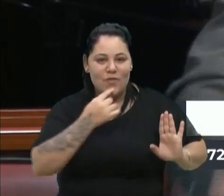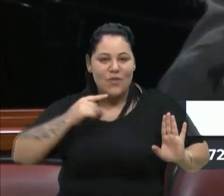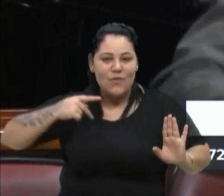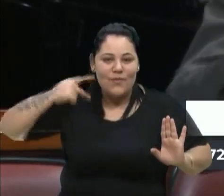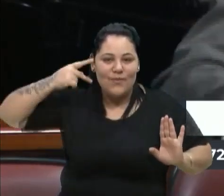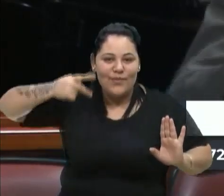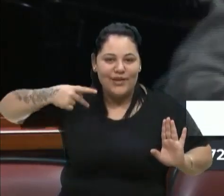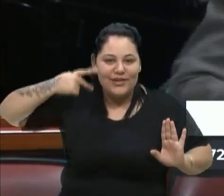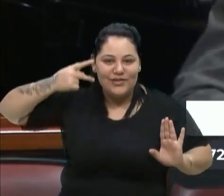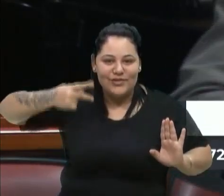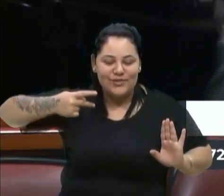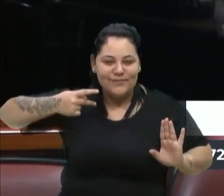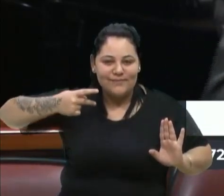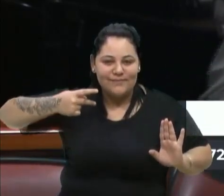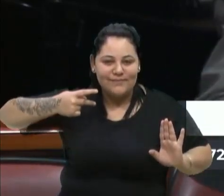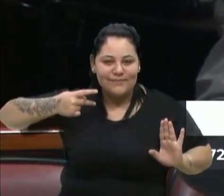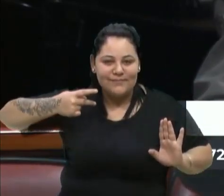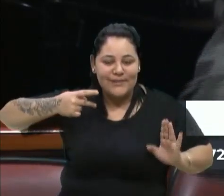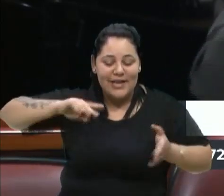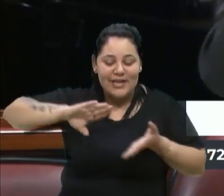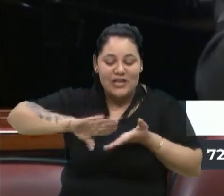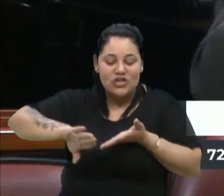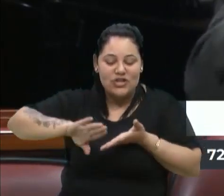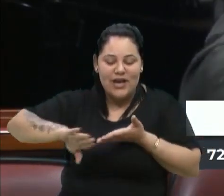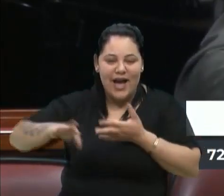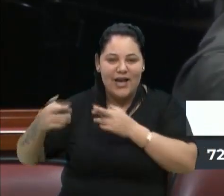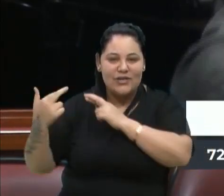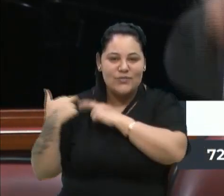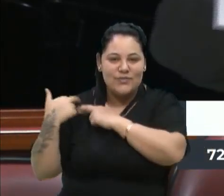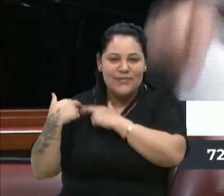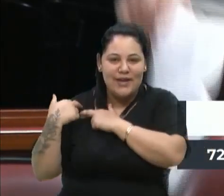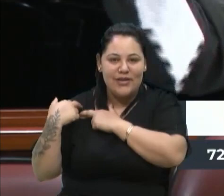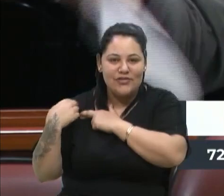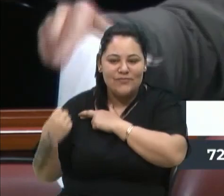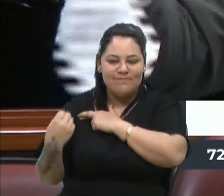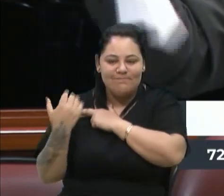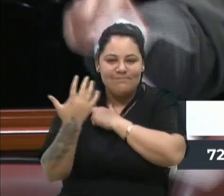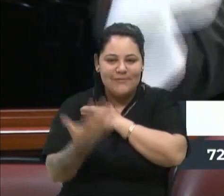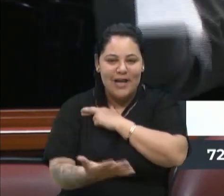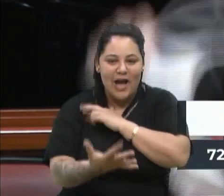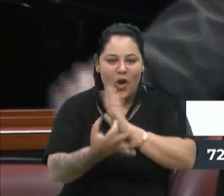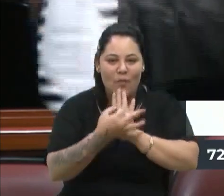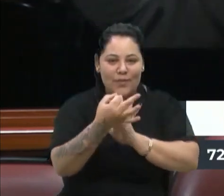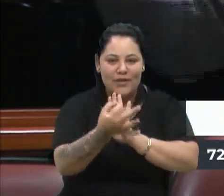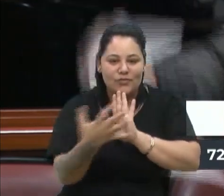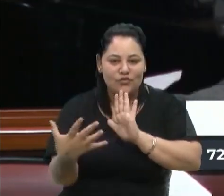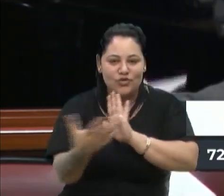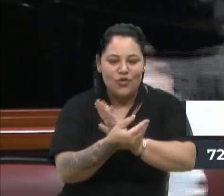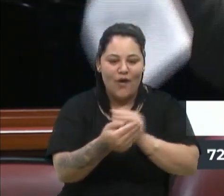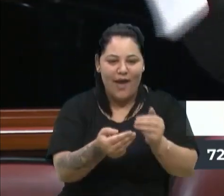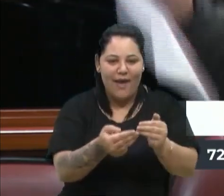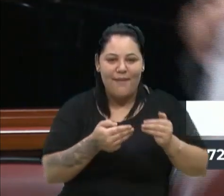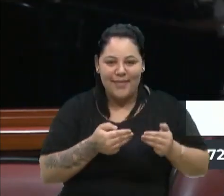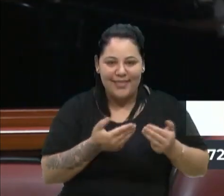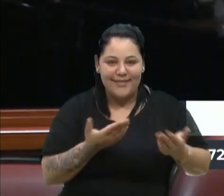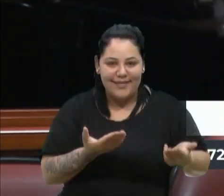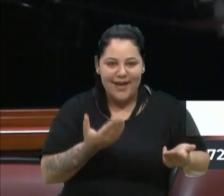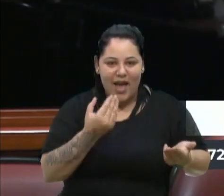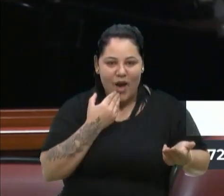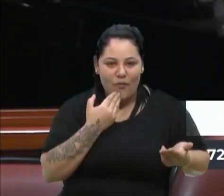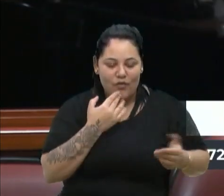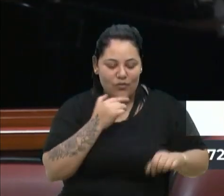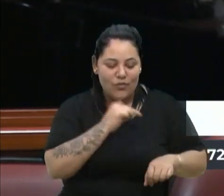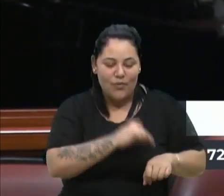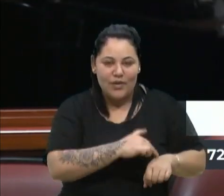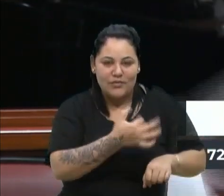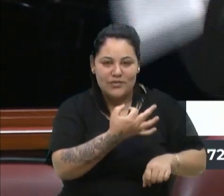que desresponsabiliza todos os vereadores de dar a sua opinião sobre todas essas emendas. É lógico que no momento